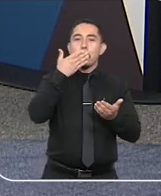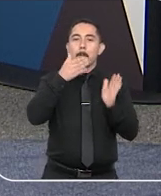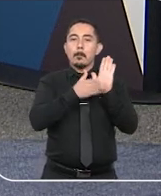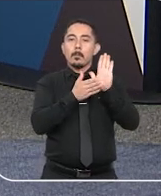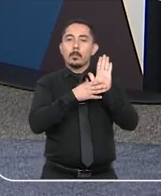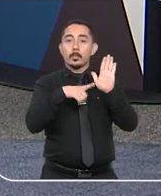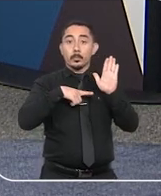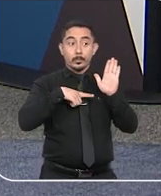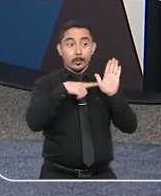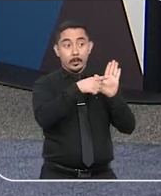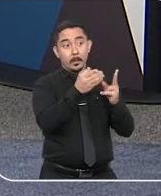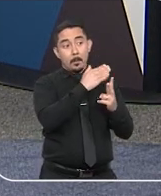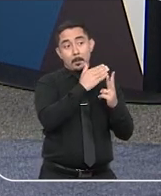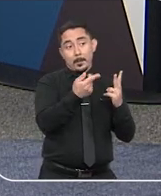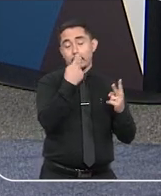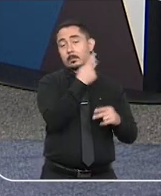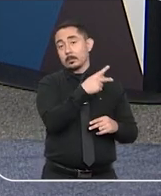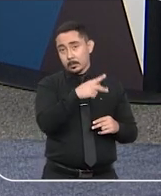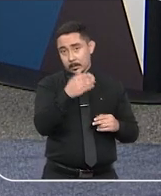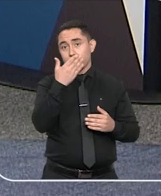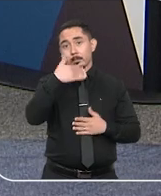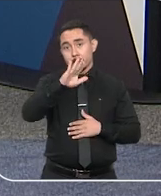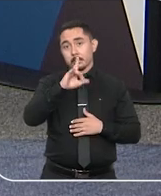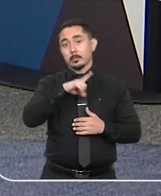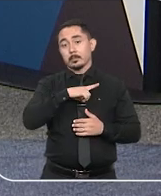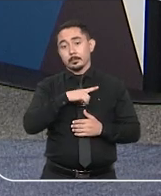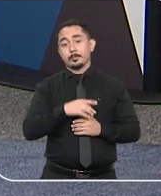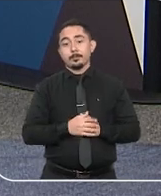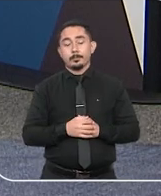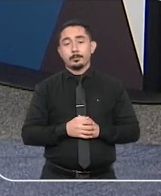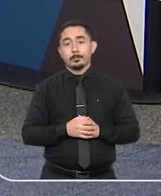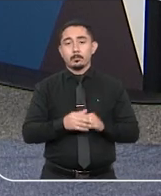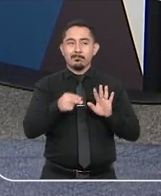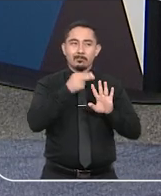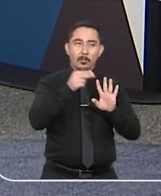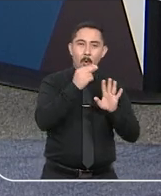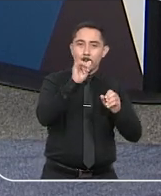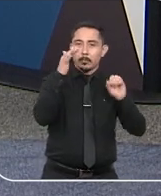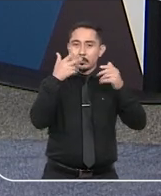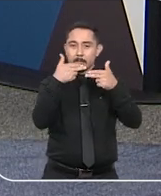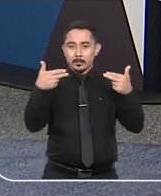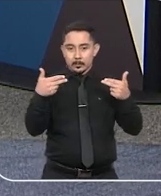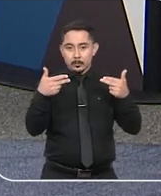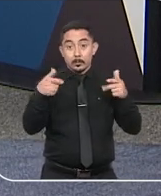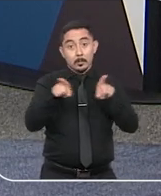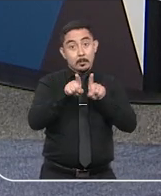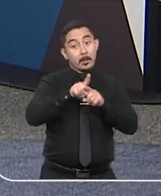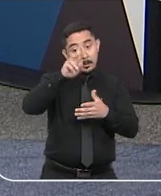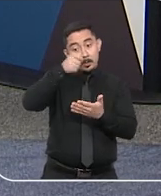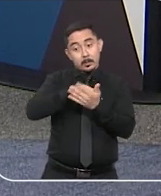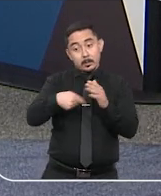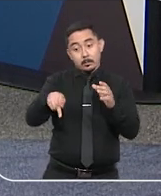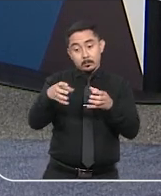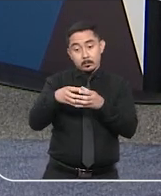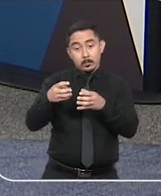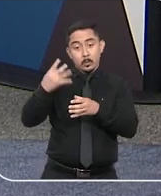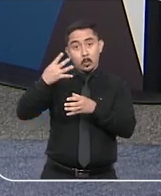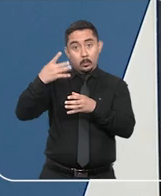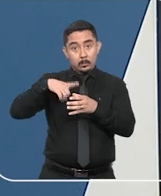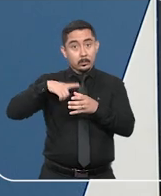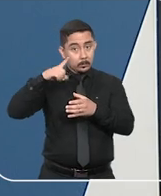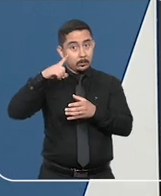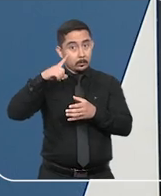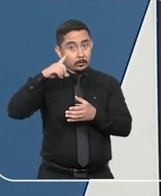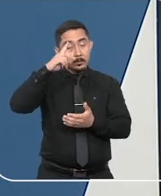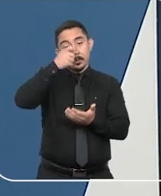ação ou omissão de sua parte na violação das normas ambientais. E temos também uma decisão de destaque da quarta turma.